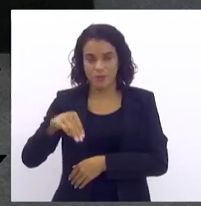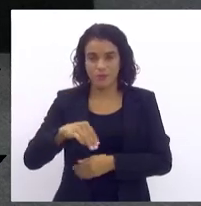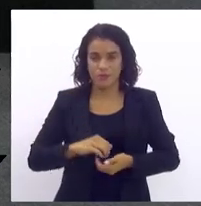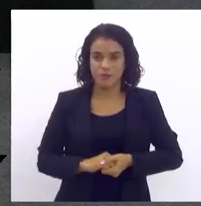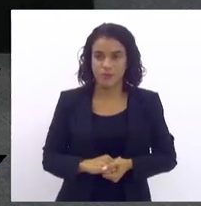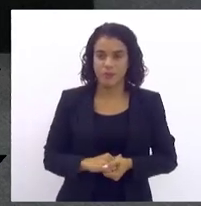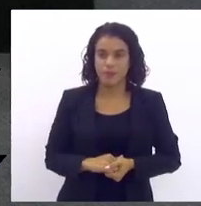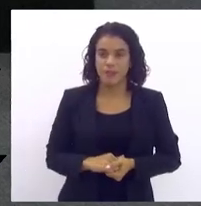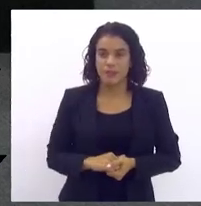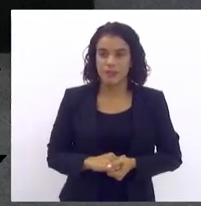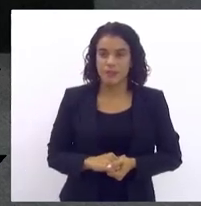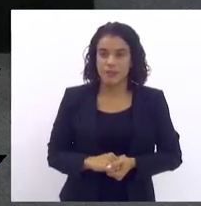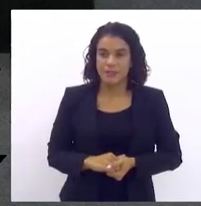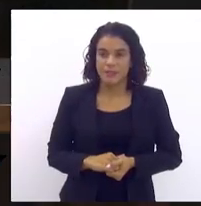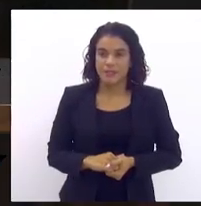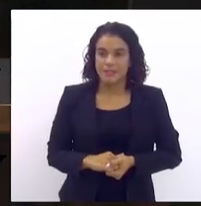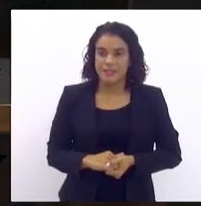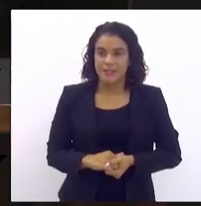16h54.